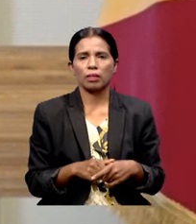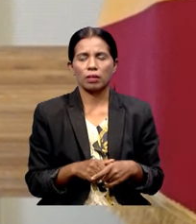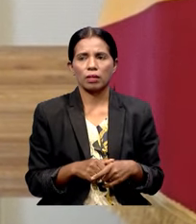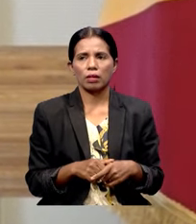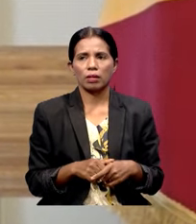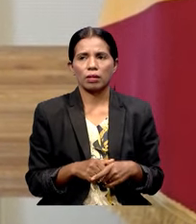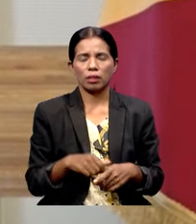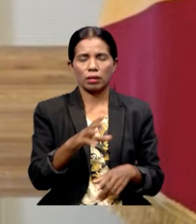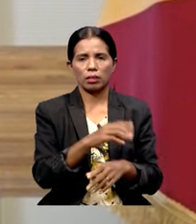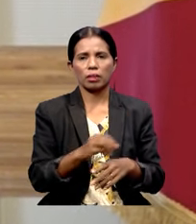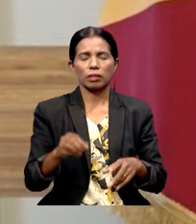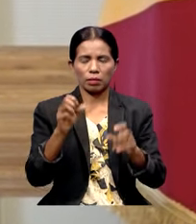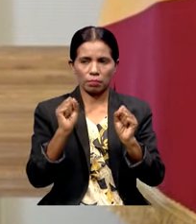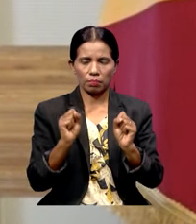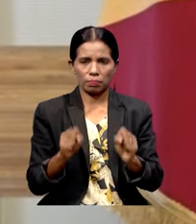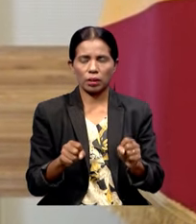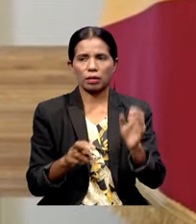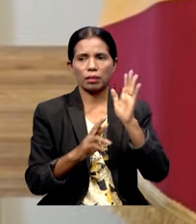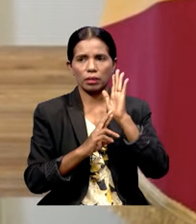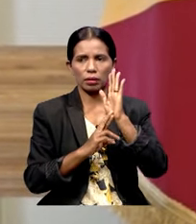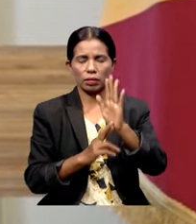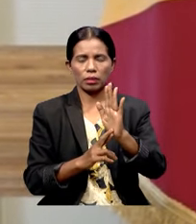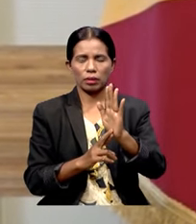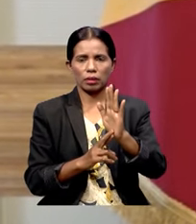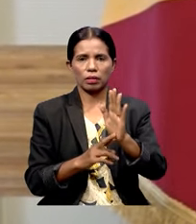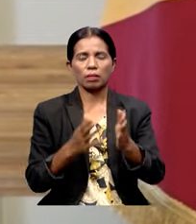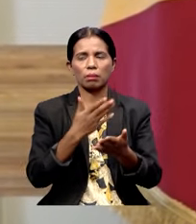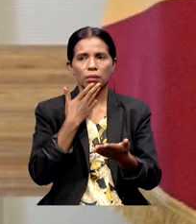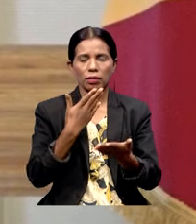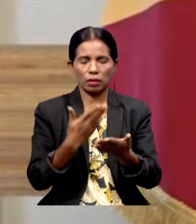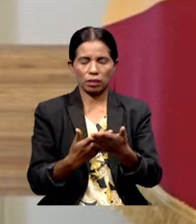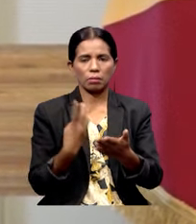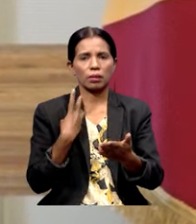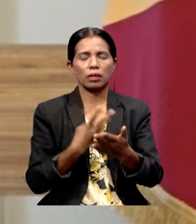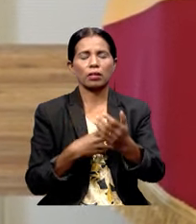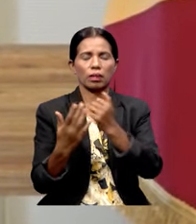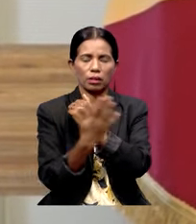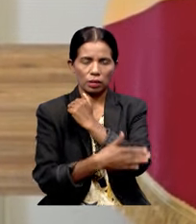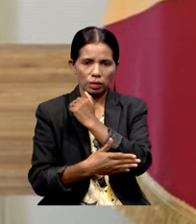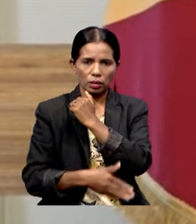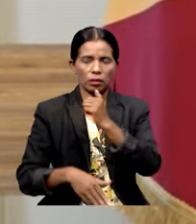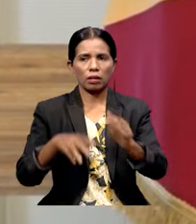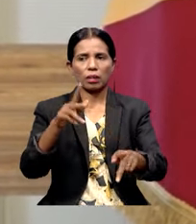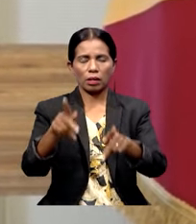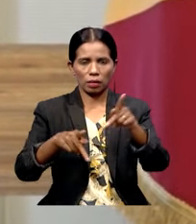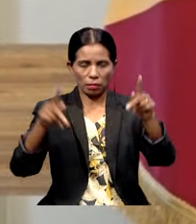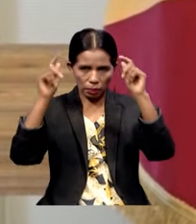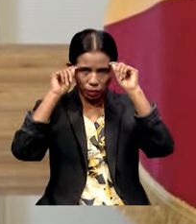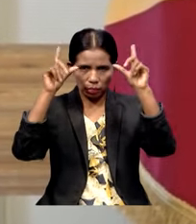do que podem, representarão o melhor que é do país, do povo de